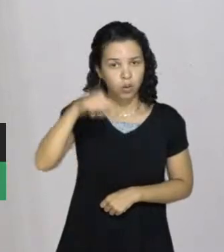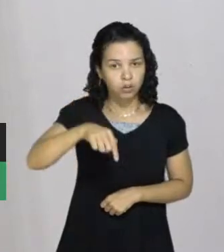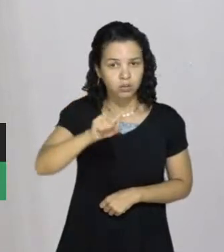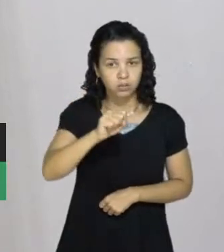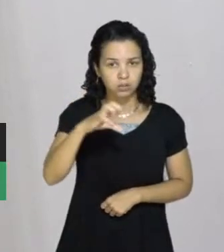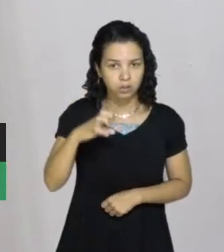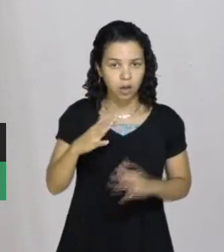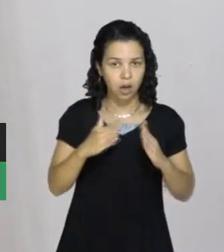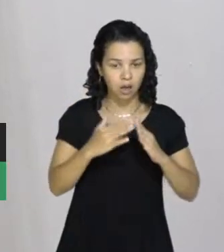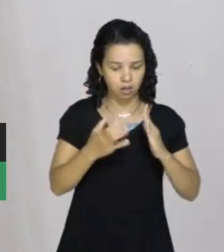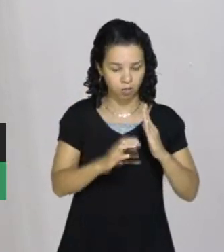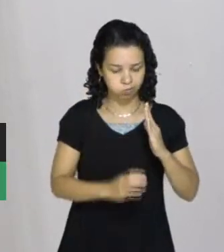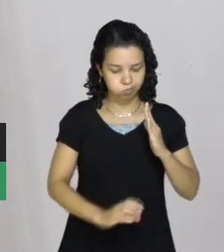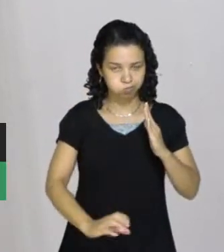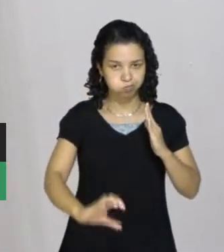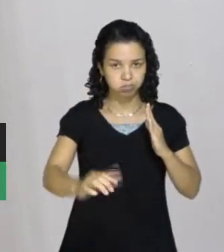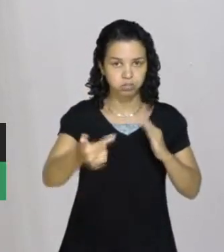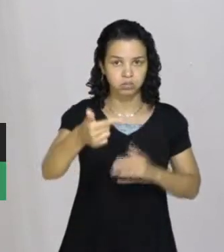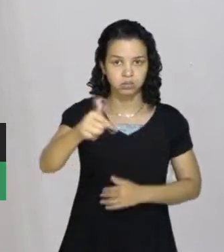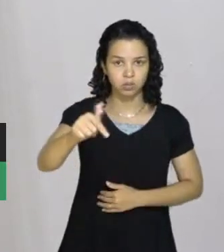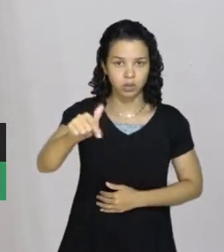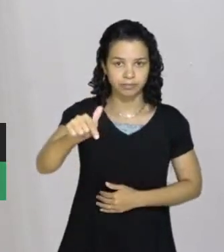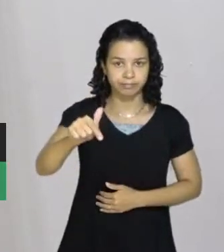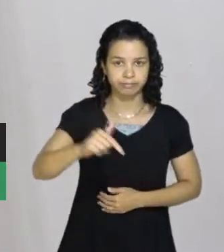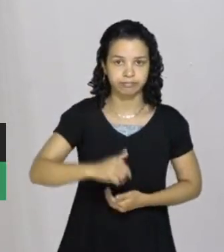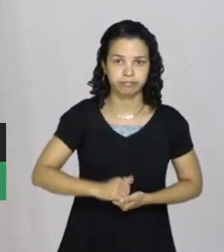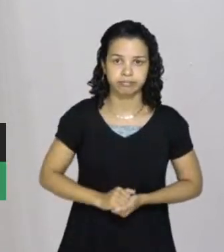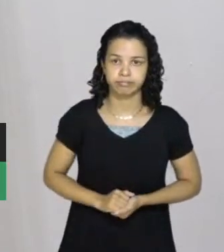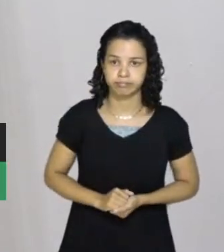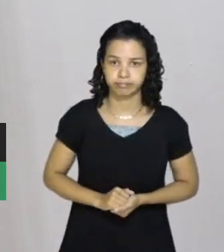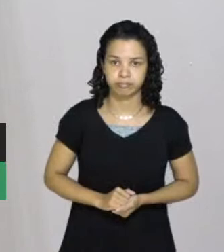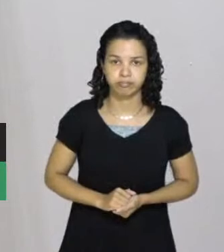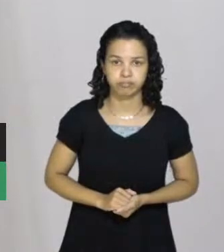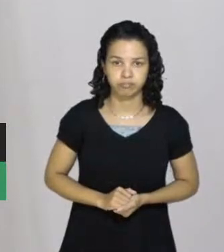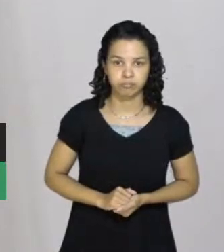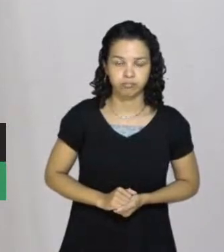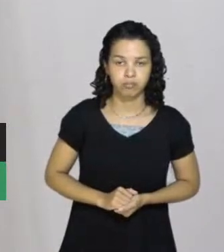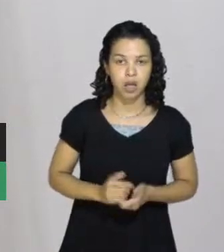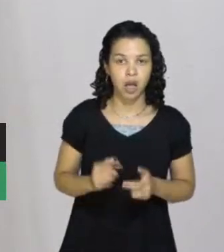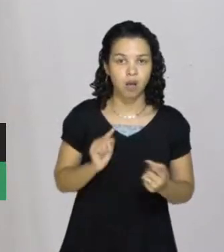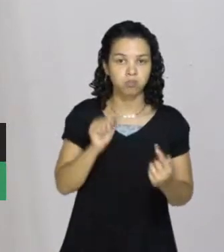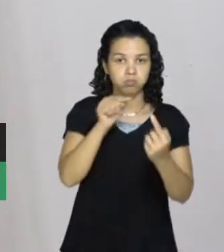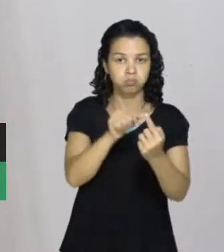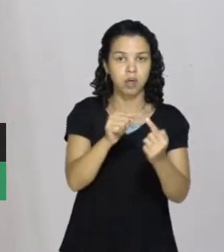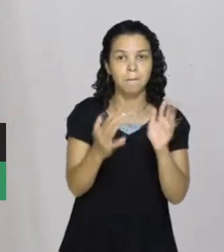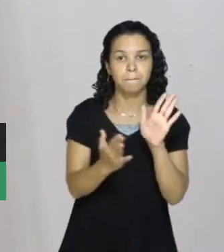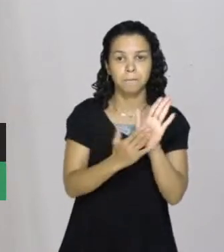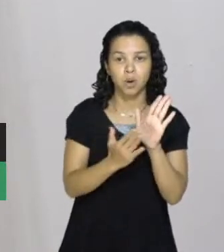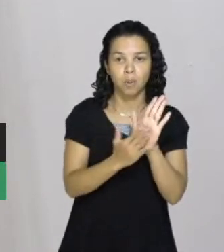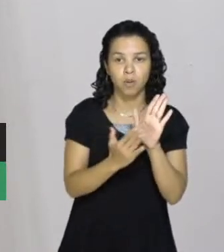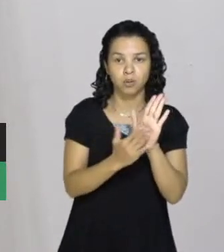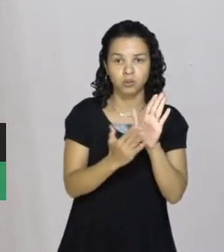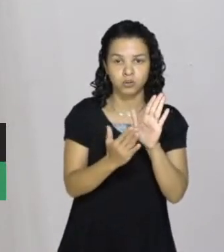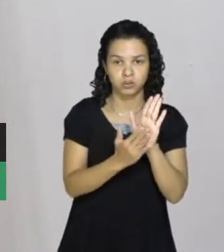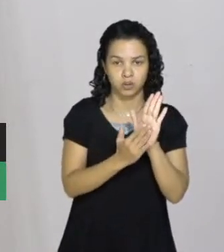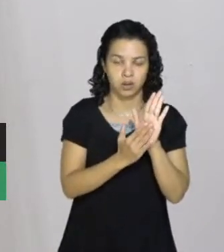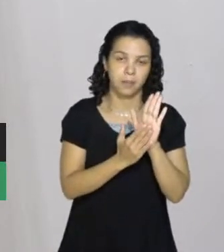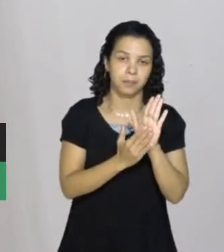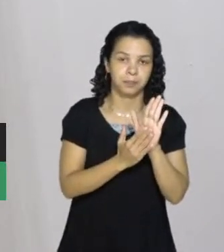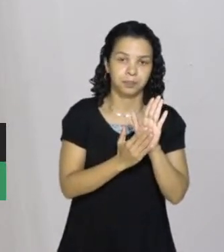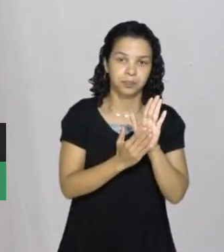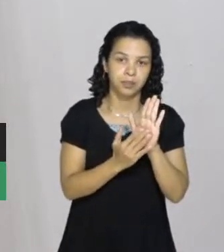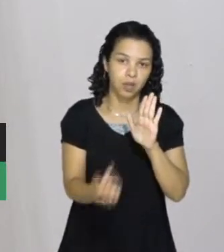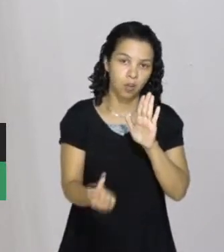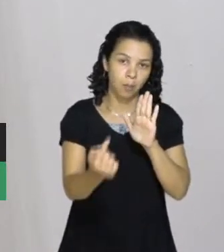Realmente é um absurdo. A meta proposta pelo marco legal do saneamento